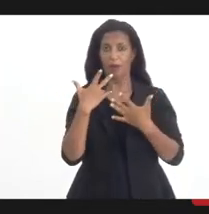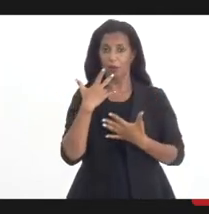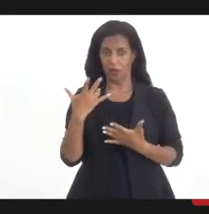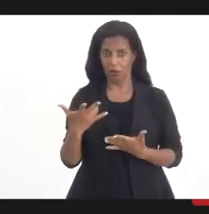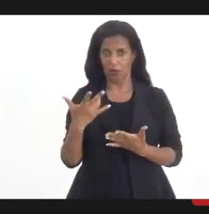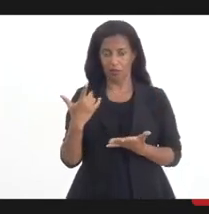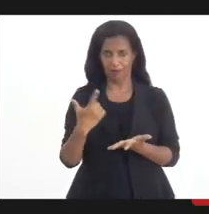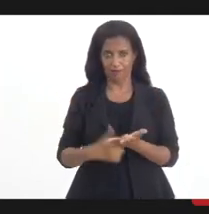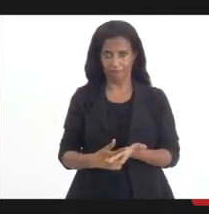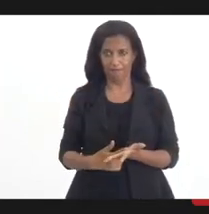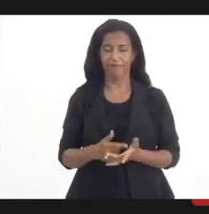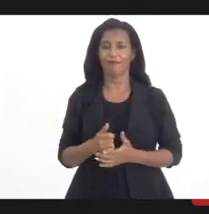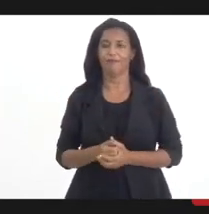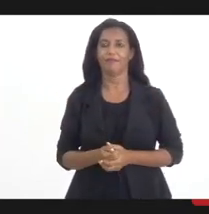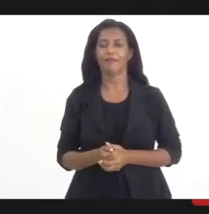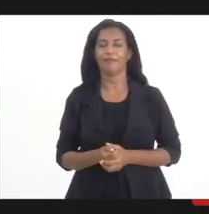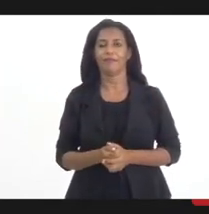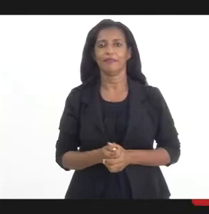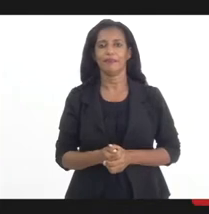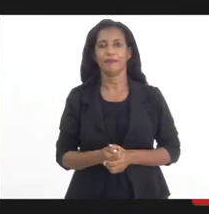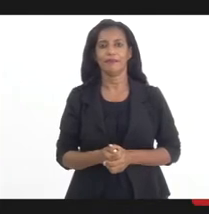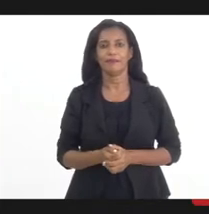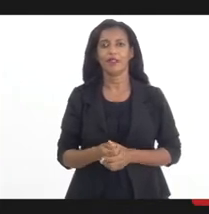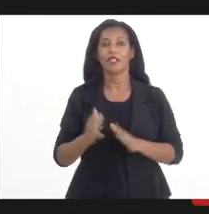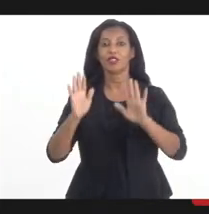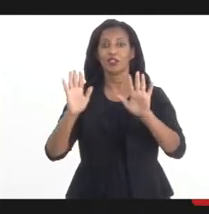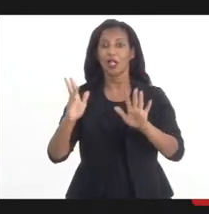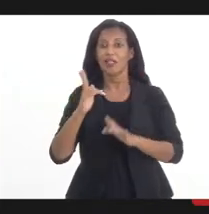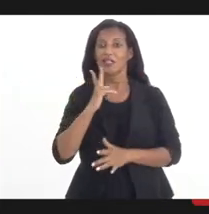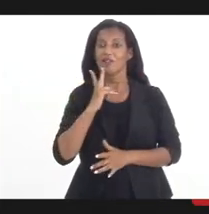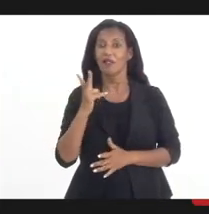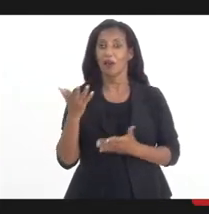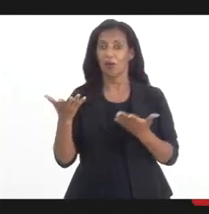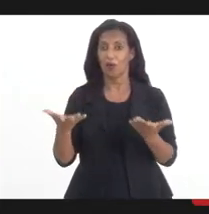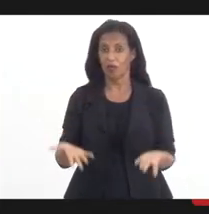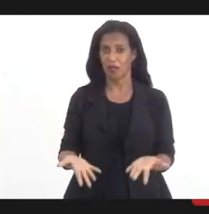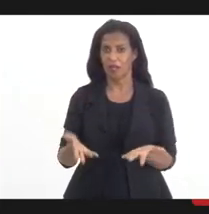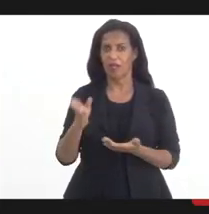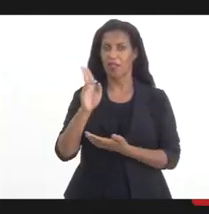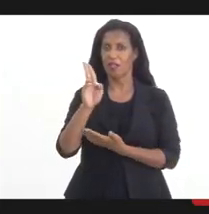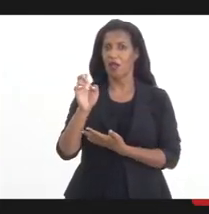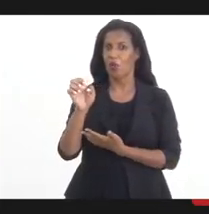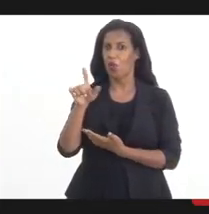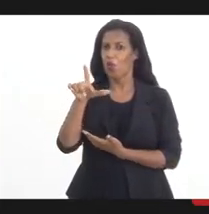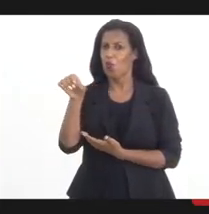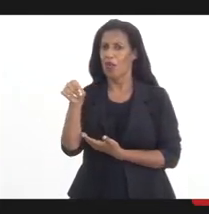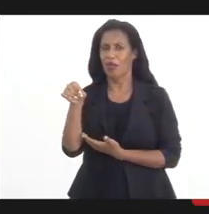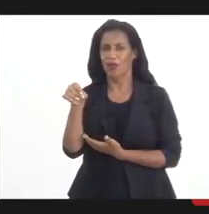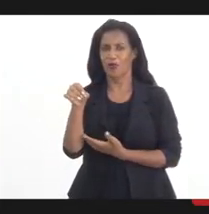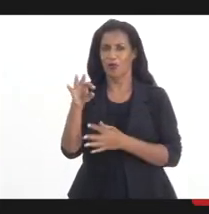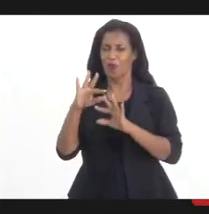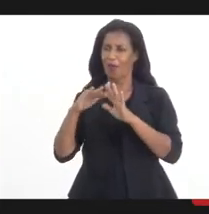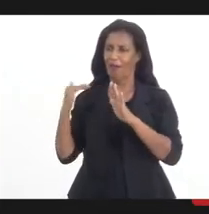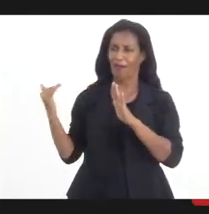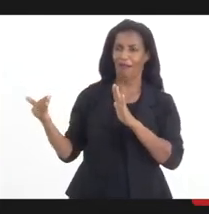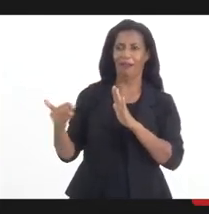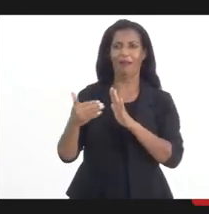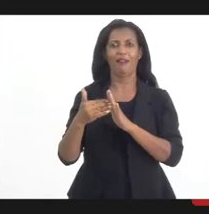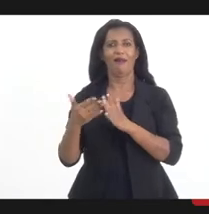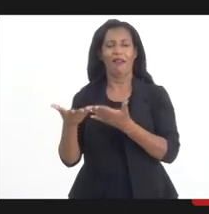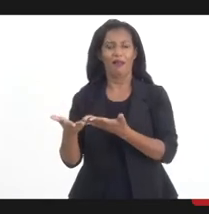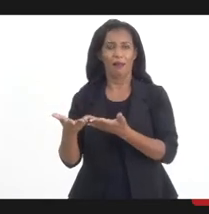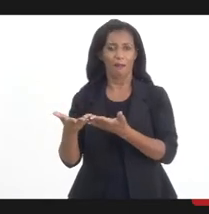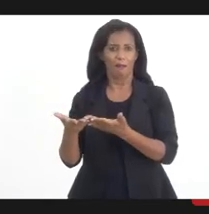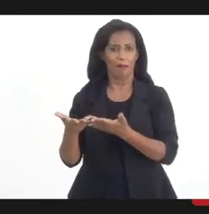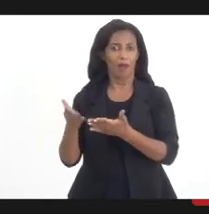enfocar, é que, assim, já se disse aqui que a UESO não é uma universidade plena, né, e não é por culpa de sua comunidade acadêmica,